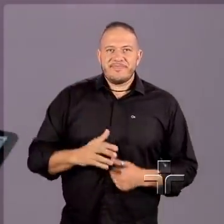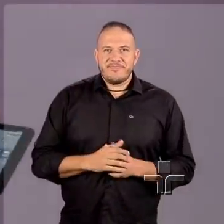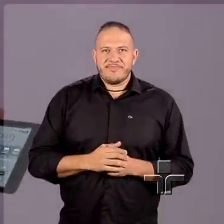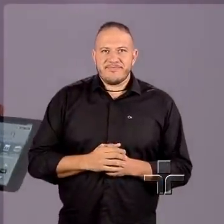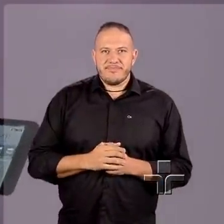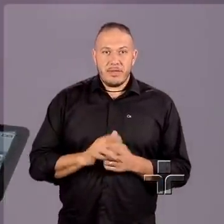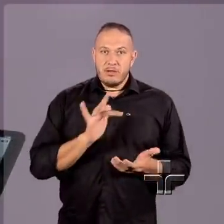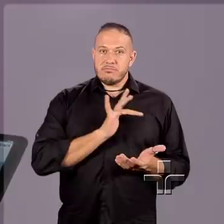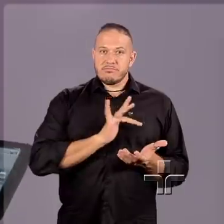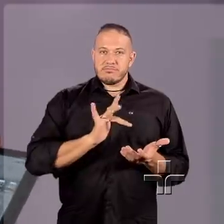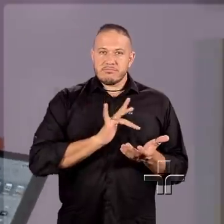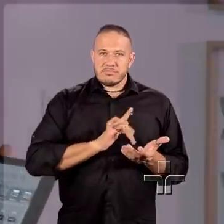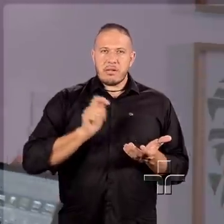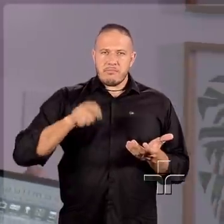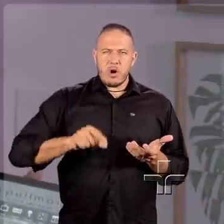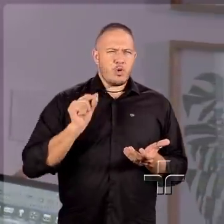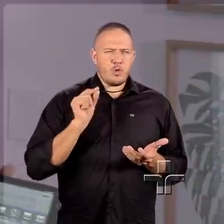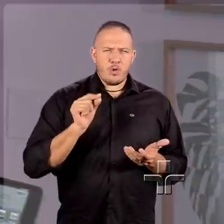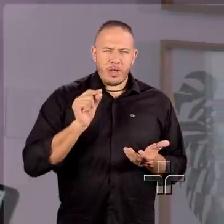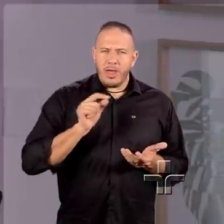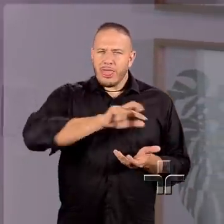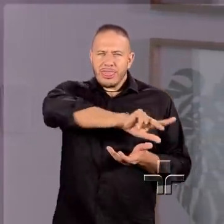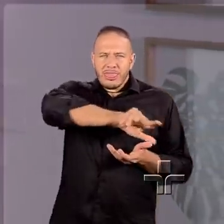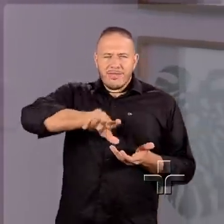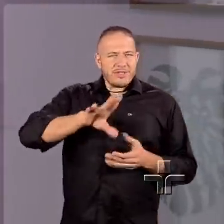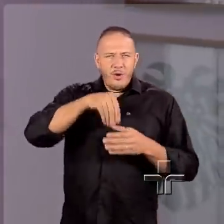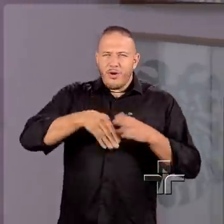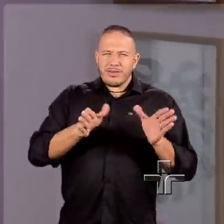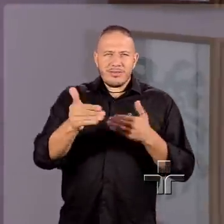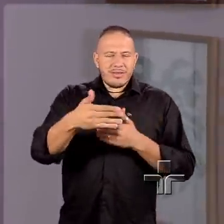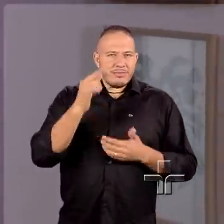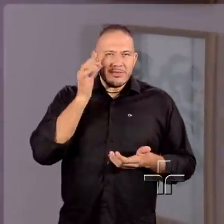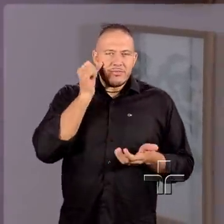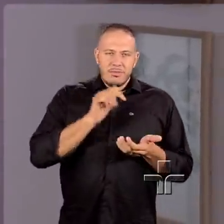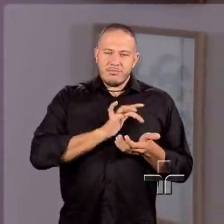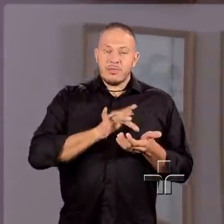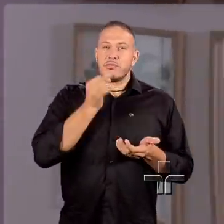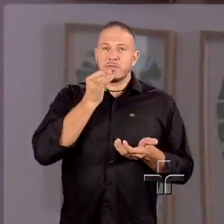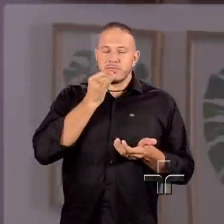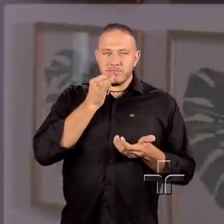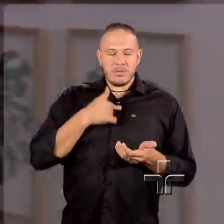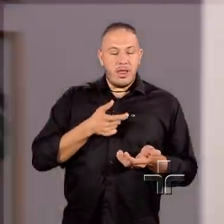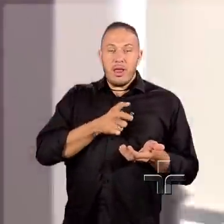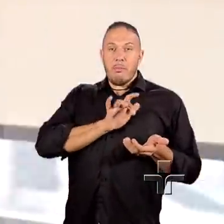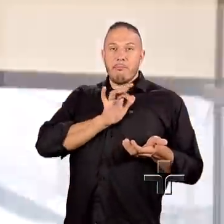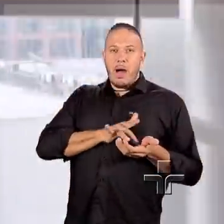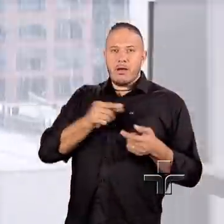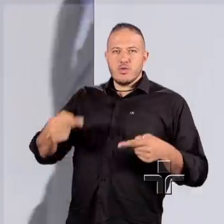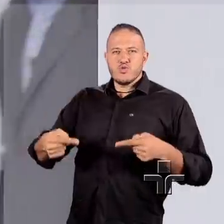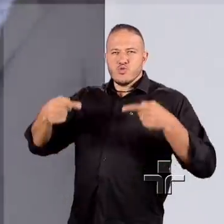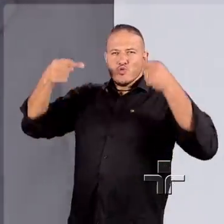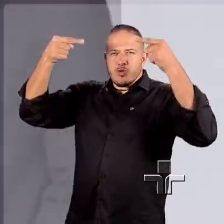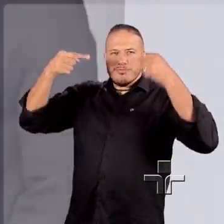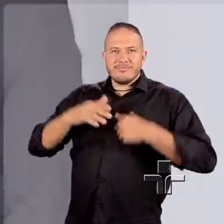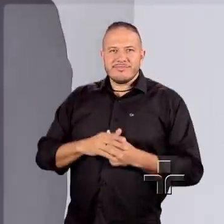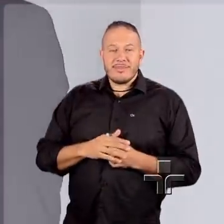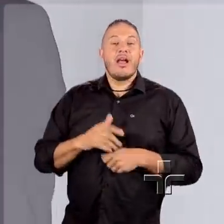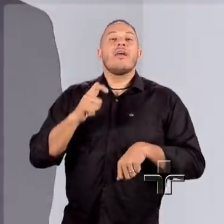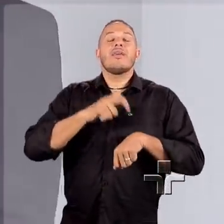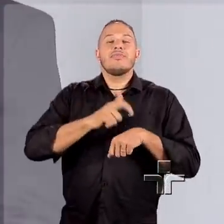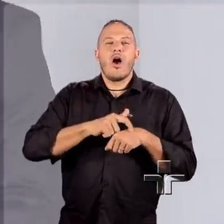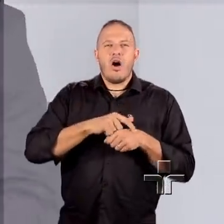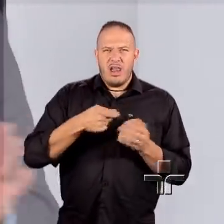Com um tablet, é possível acionar vários comandos do quarto, como, por exemplo, abrir a persiana. E na hora de carregar